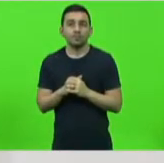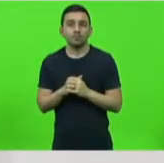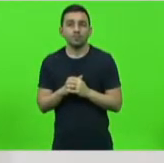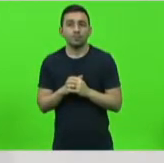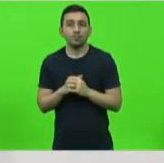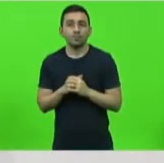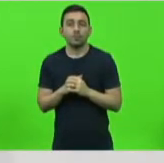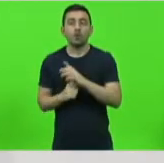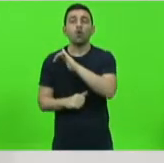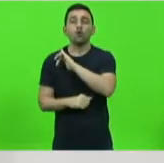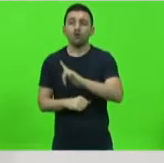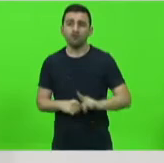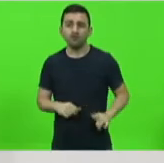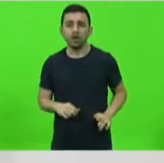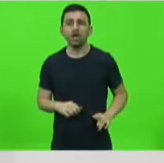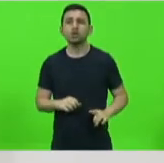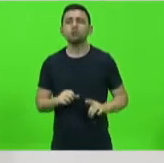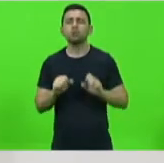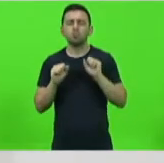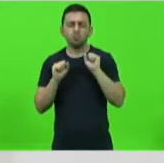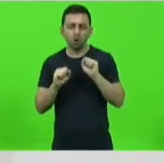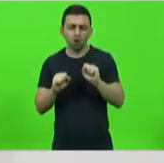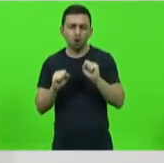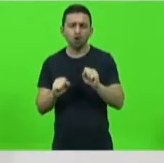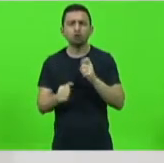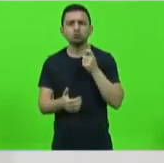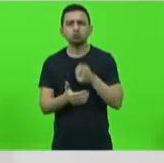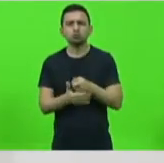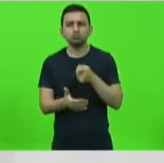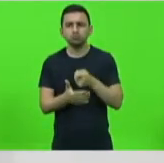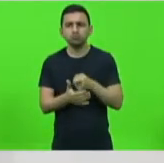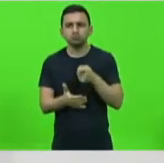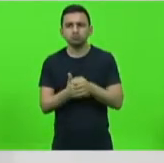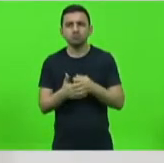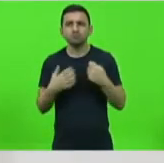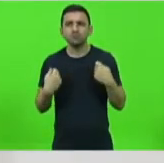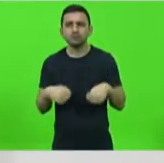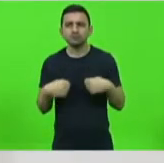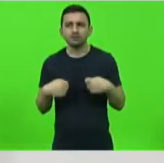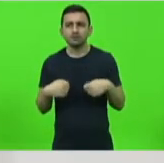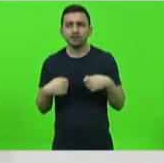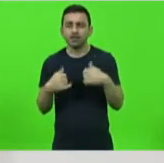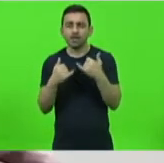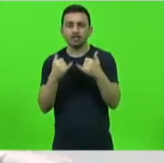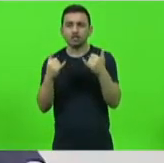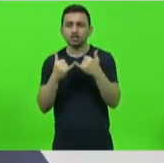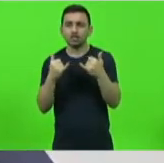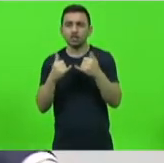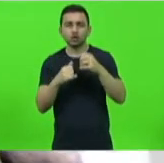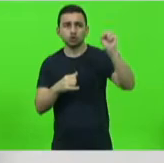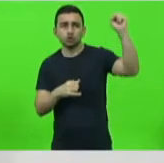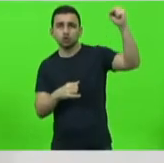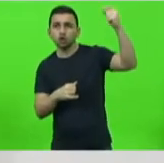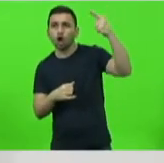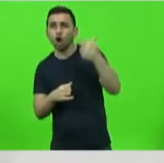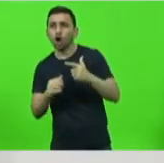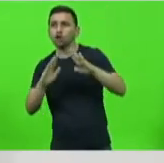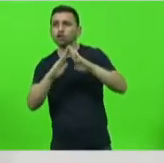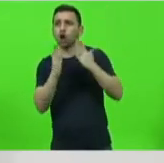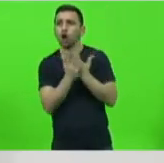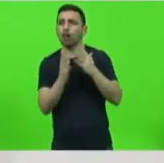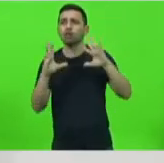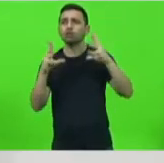que o governo deve botar obrigatoriamente energia solar em todas as escolas e presídios. A gente aprovou